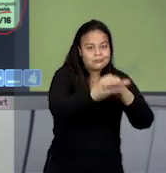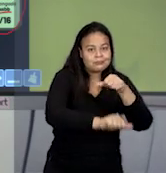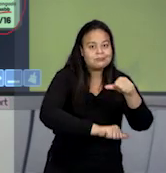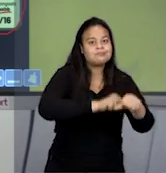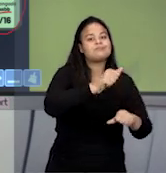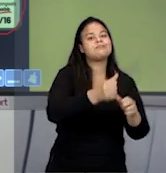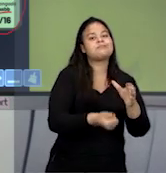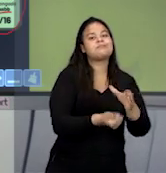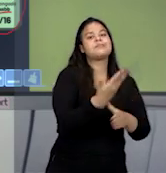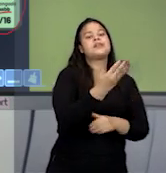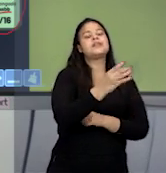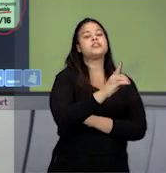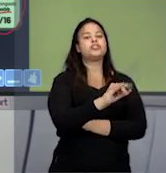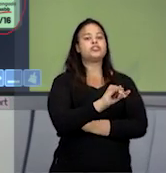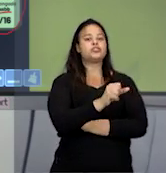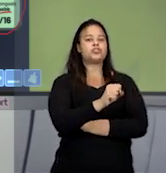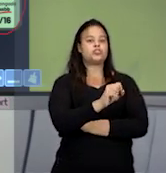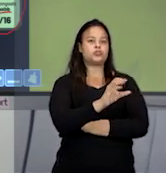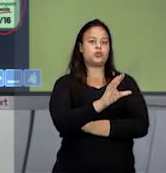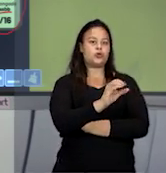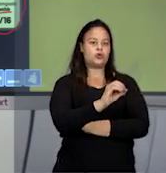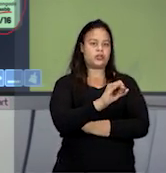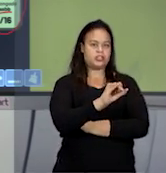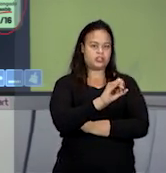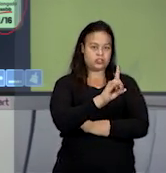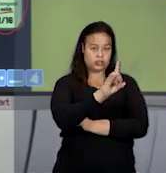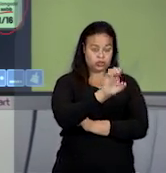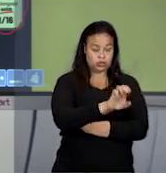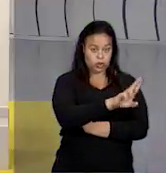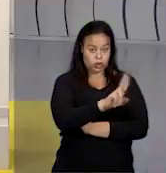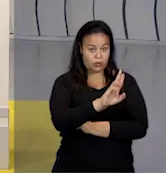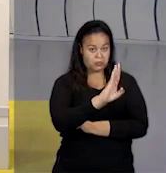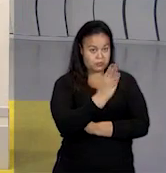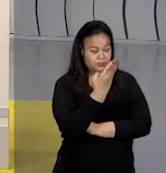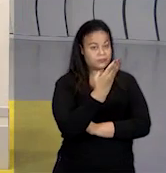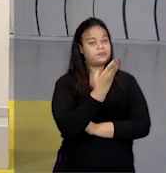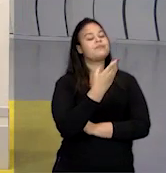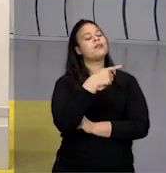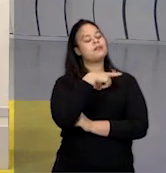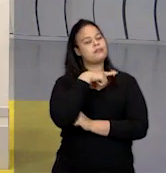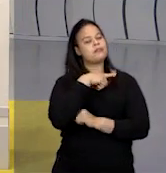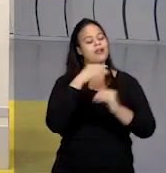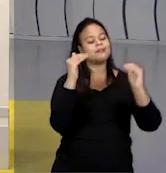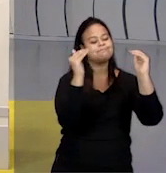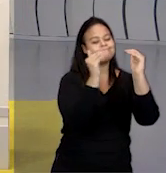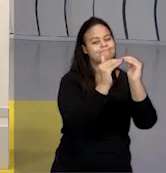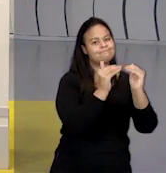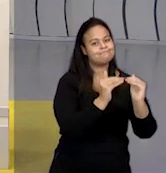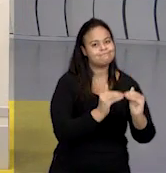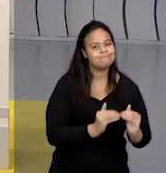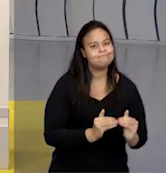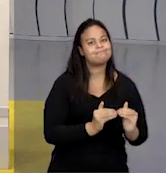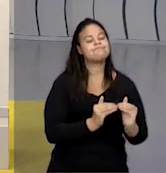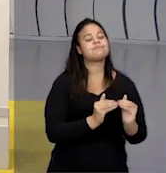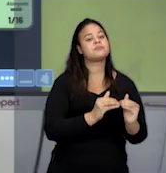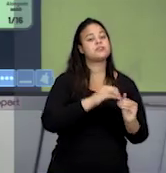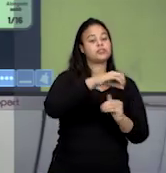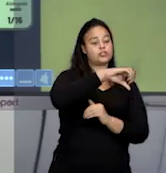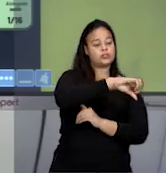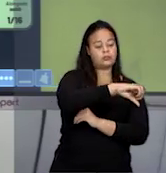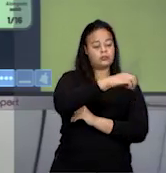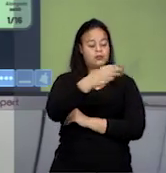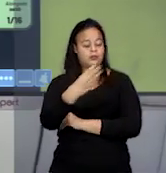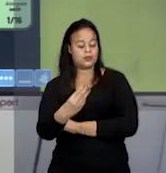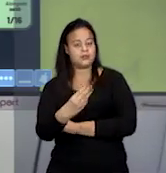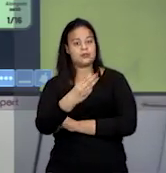forma discoide. Nesse caso, então, eu tenho uma proporção aqui de 9 para